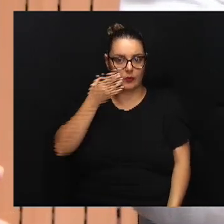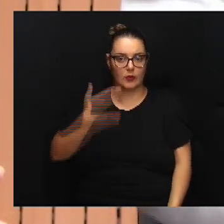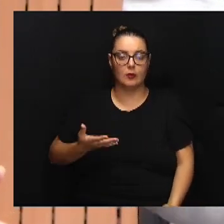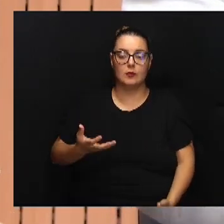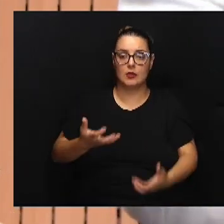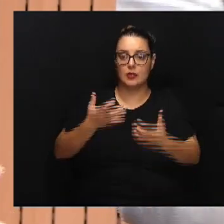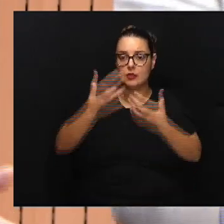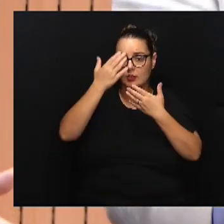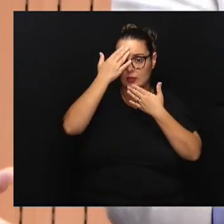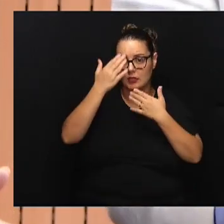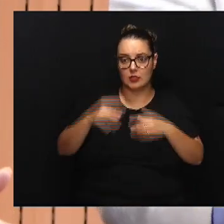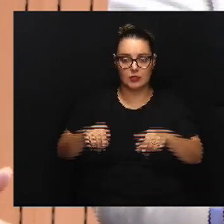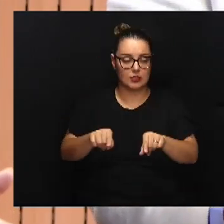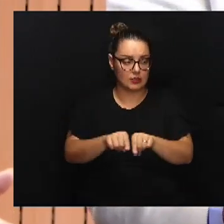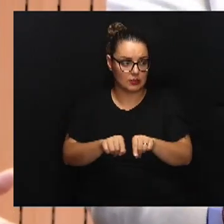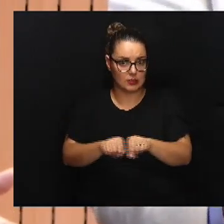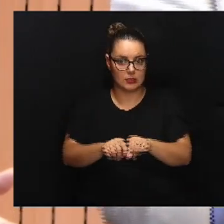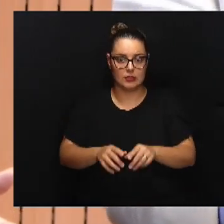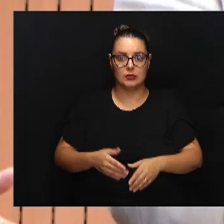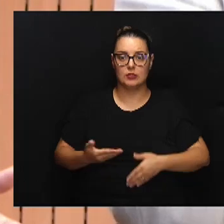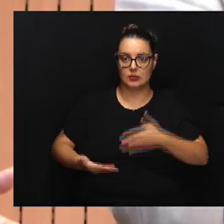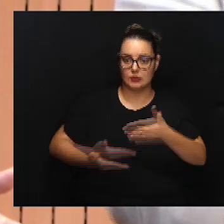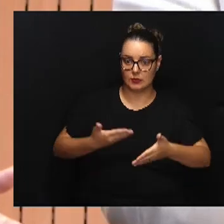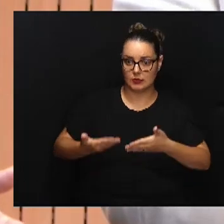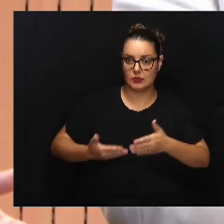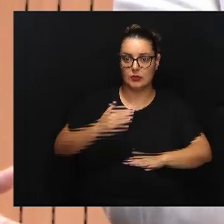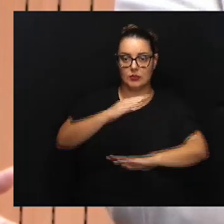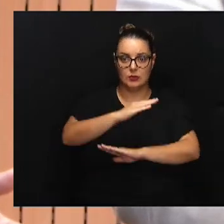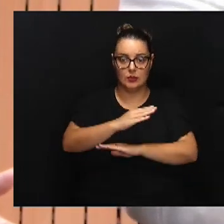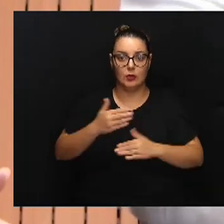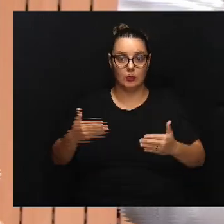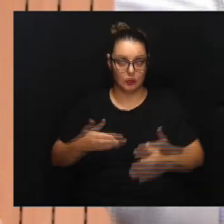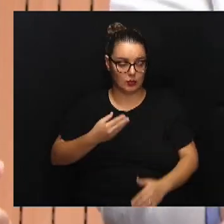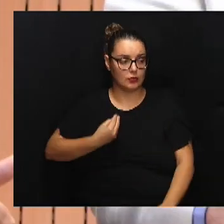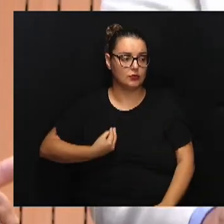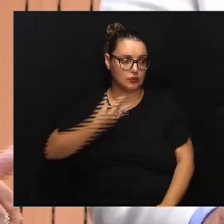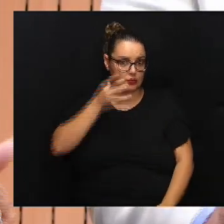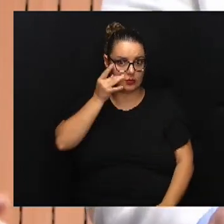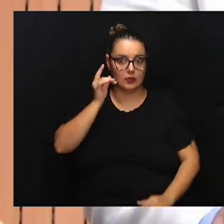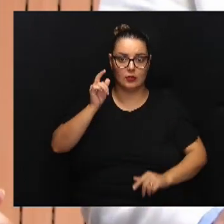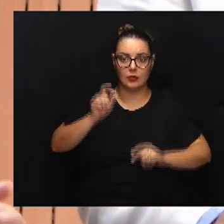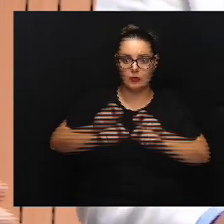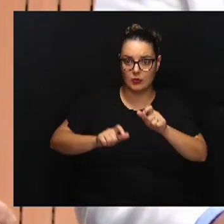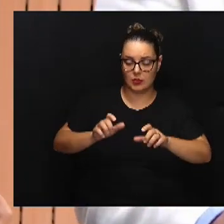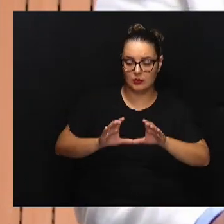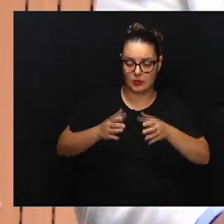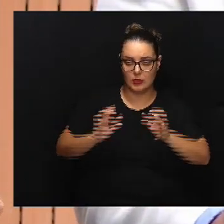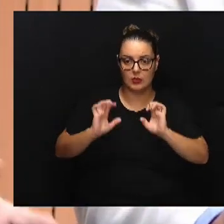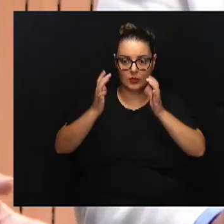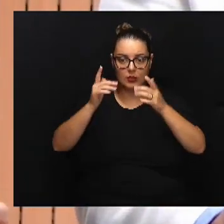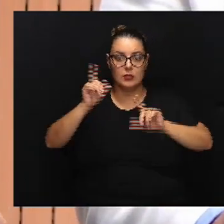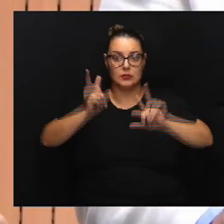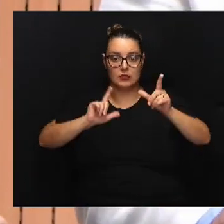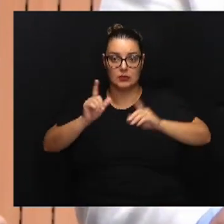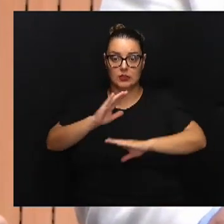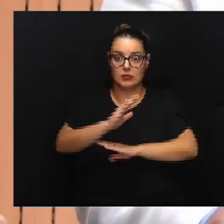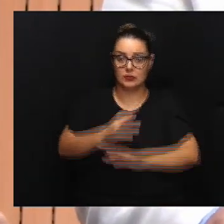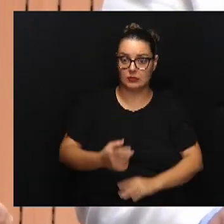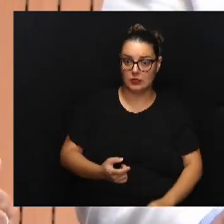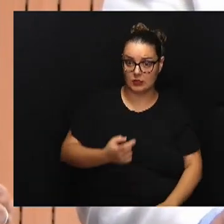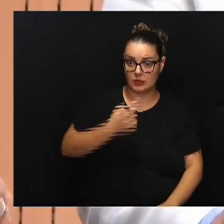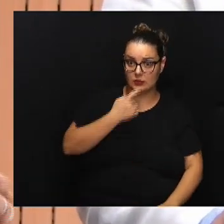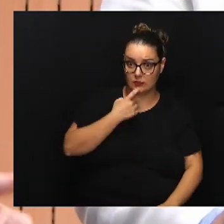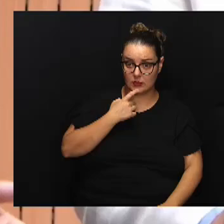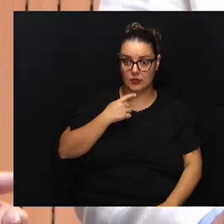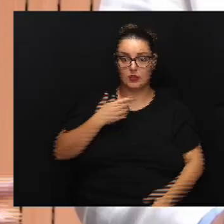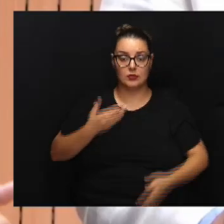quero agradecer aos servidores dessa casa que estão hoje aqui presentes, tanto o pessoal do cerimonial, o pessoal da TV Câmara,